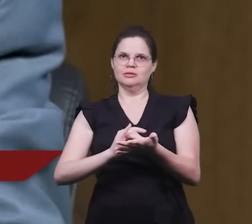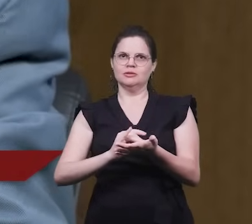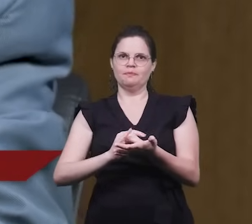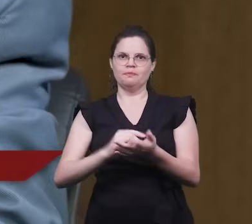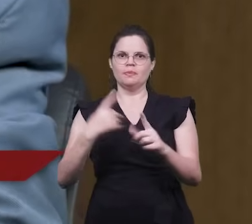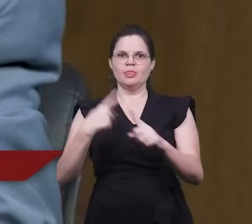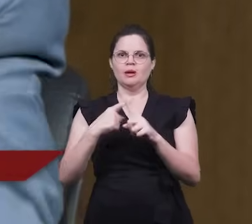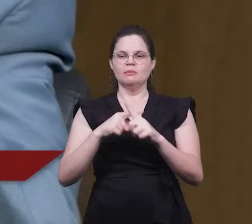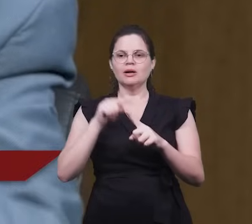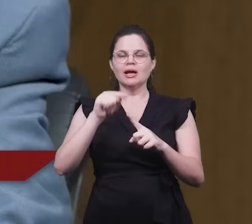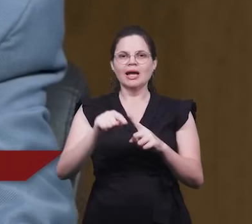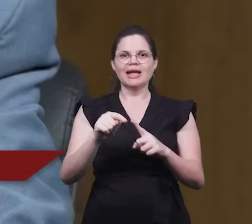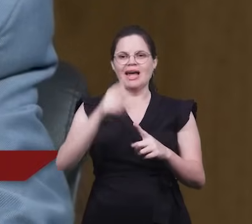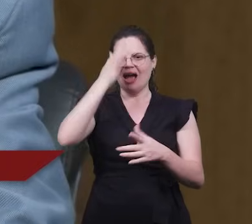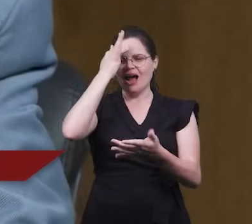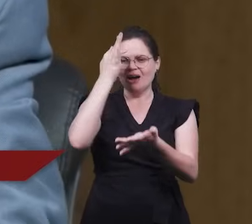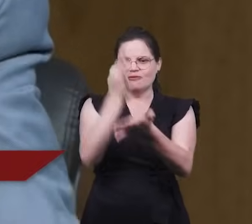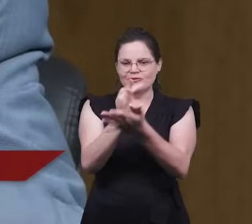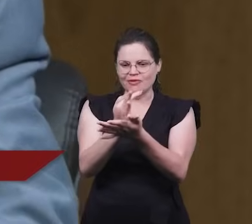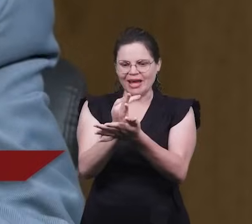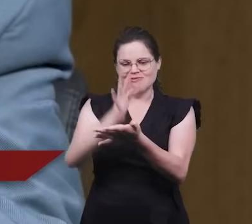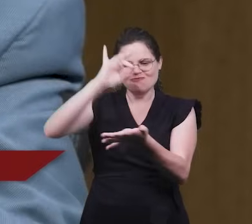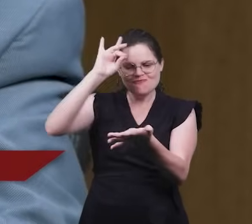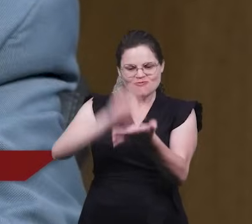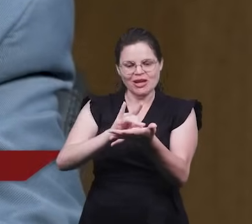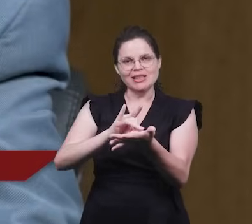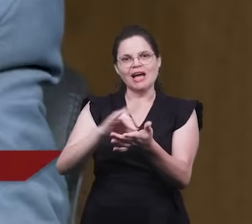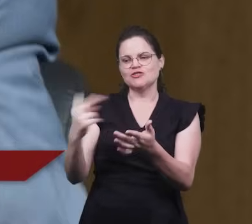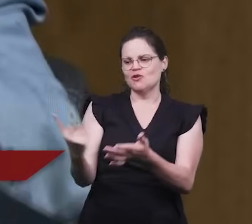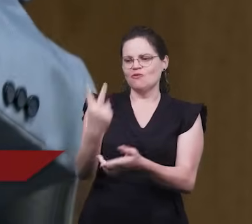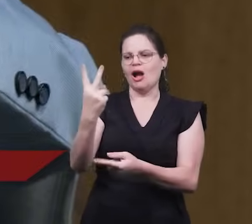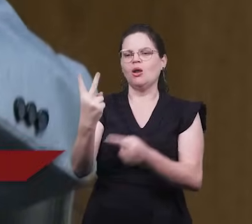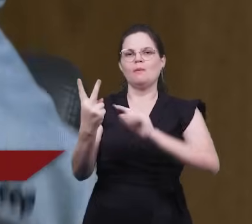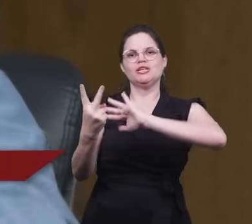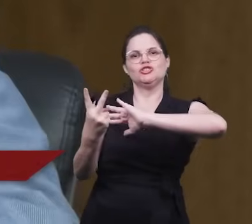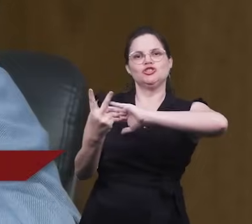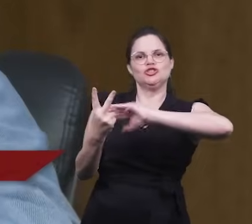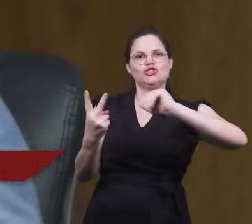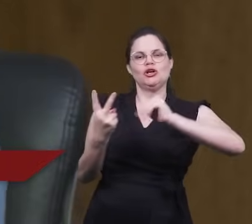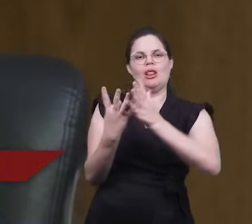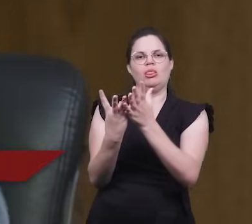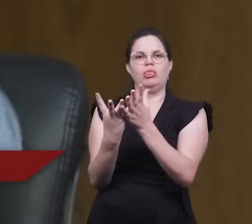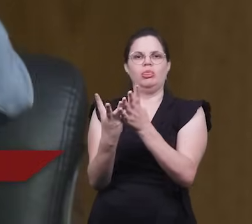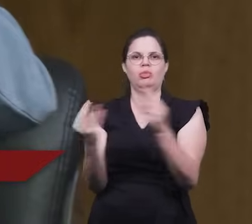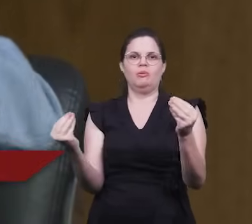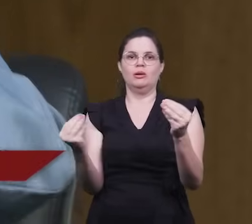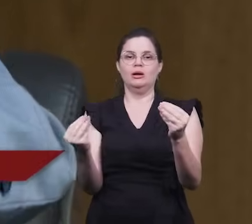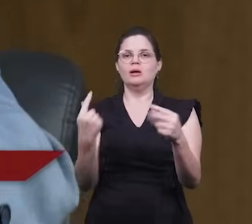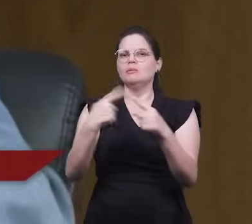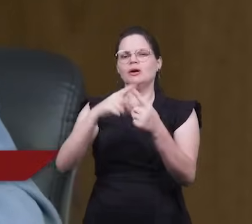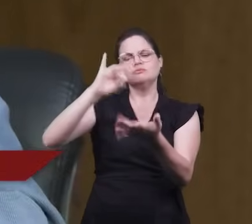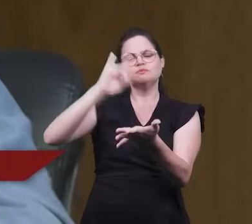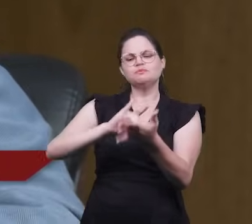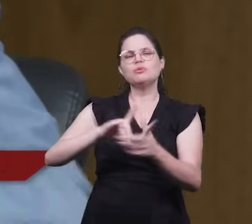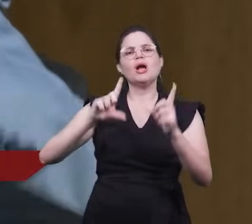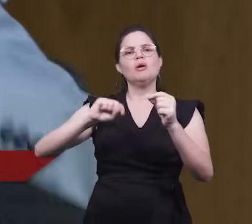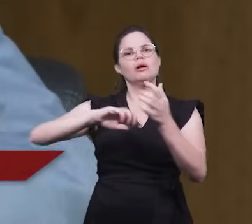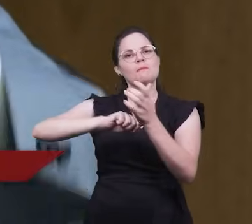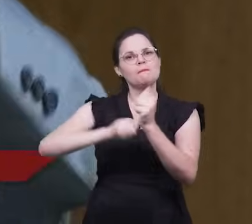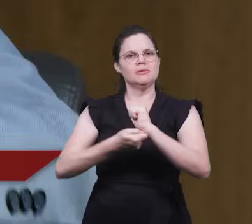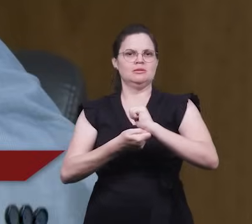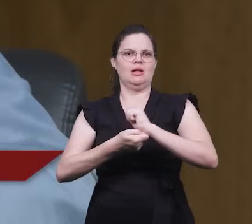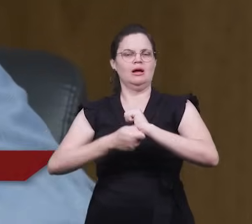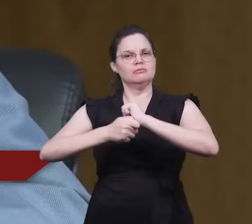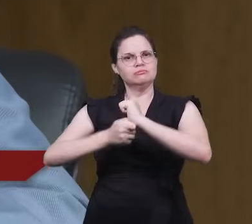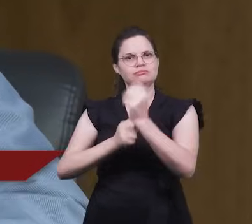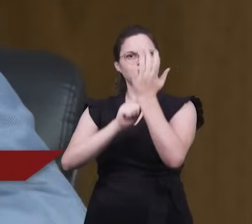tirar da fé o seu valor intrínseco, que é o profético, que é o mistério, que é